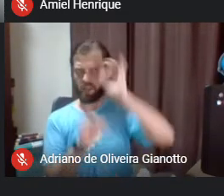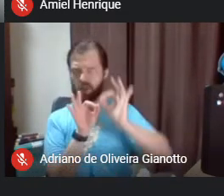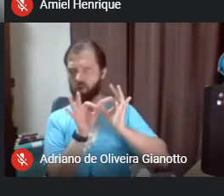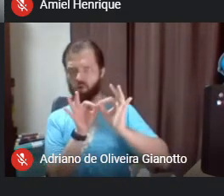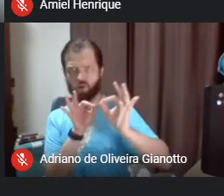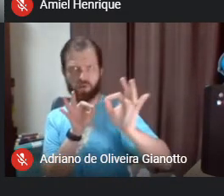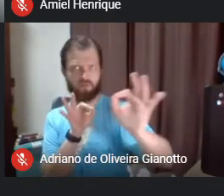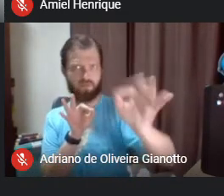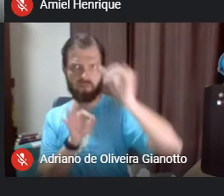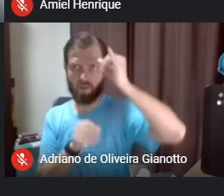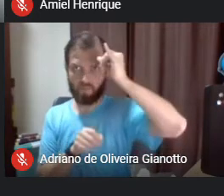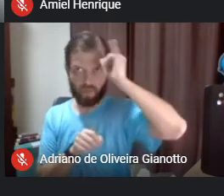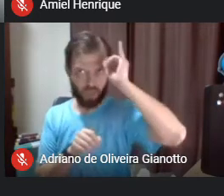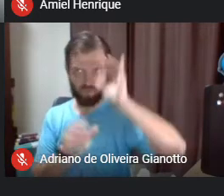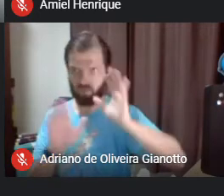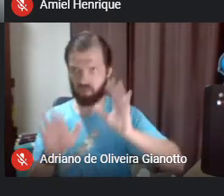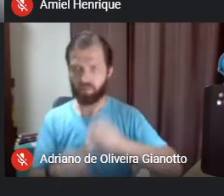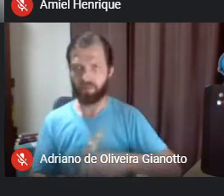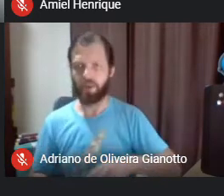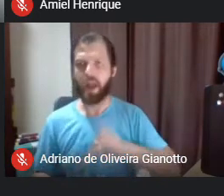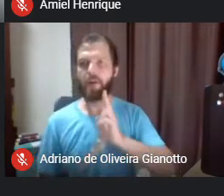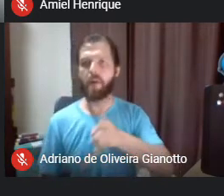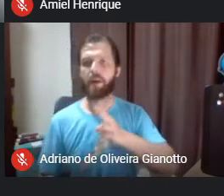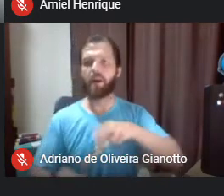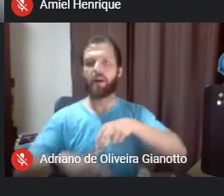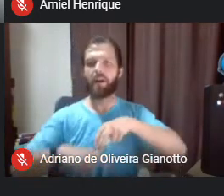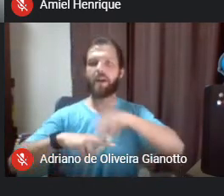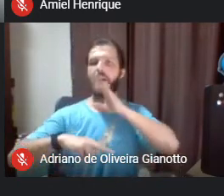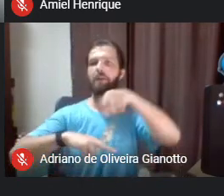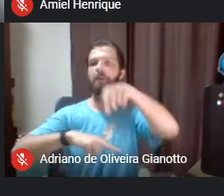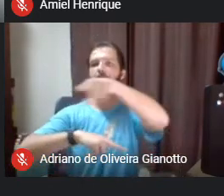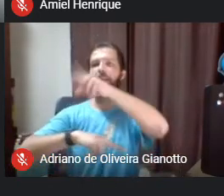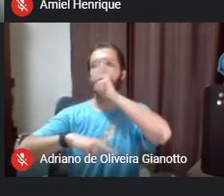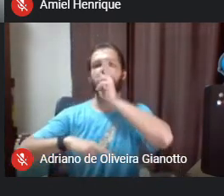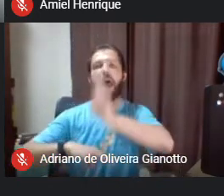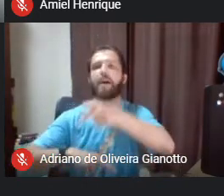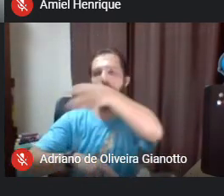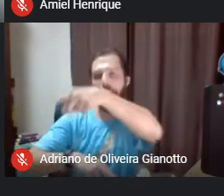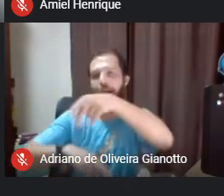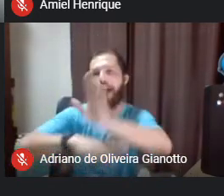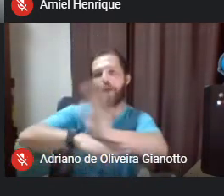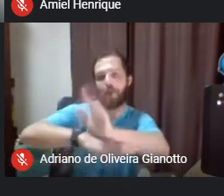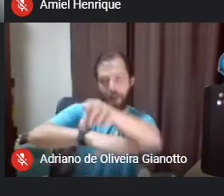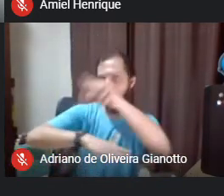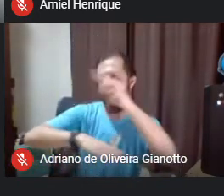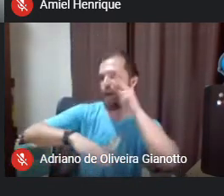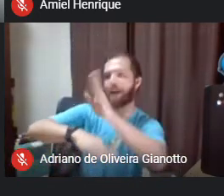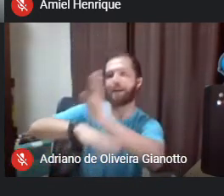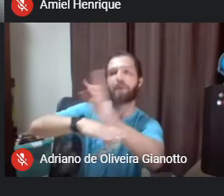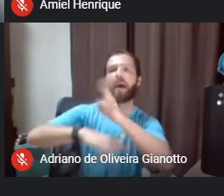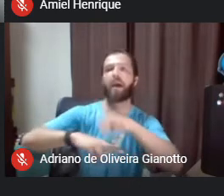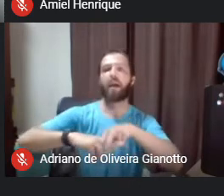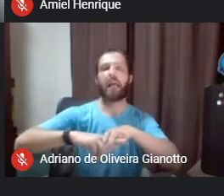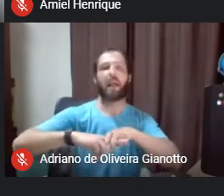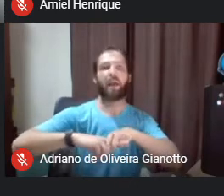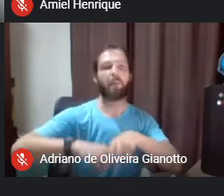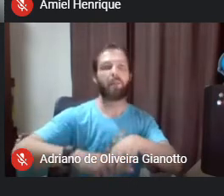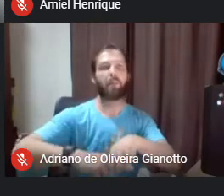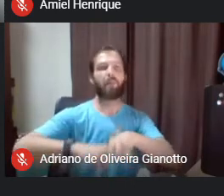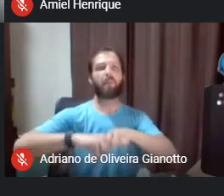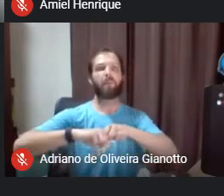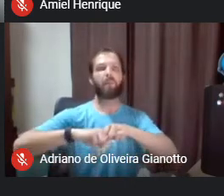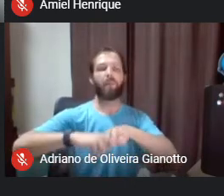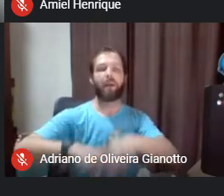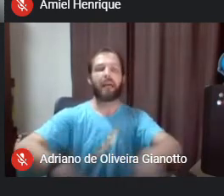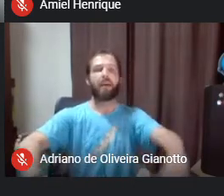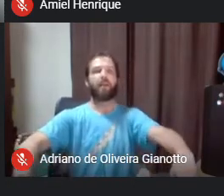né? Gallaudet vivia em fazenda e tal, e sempre ia, né? Assim como vocês